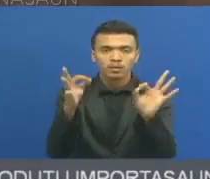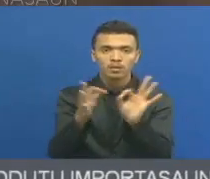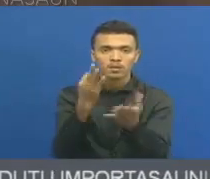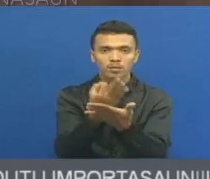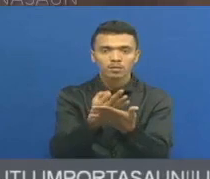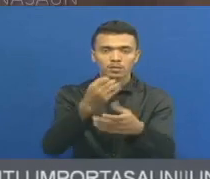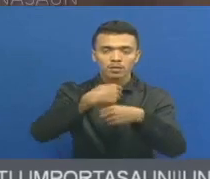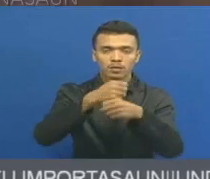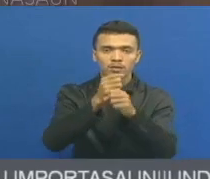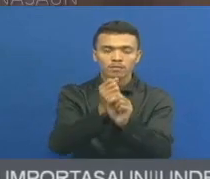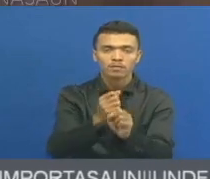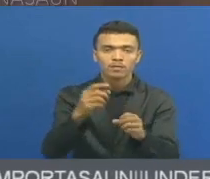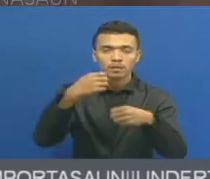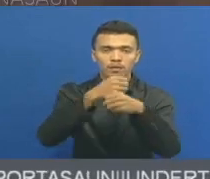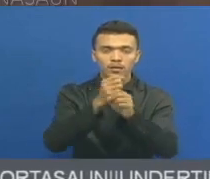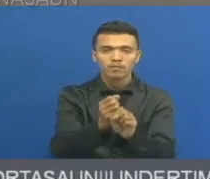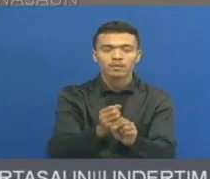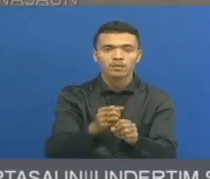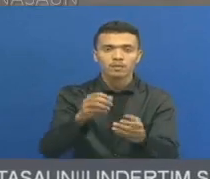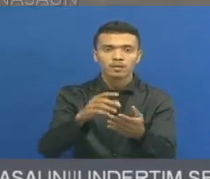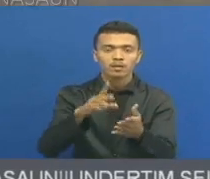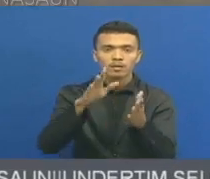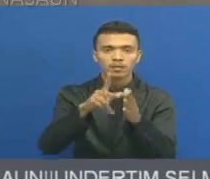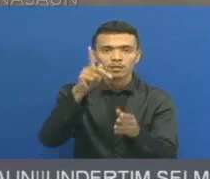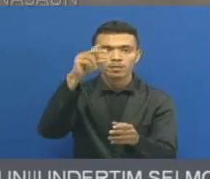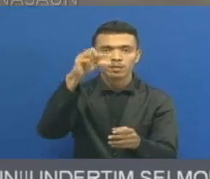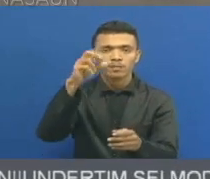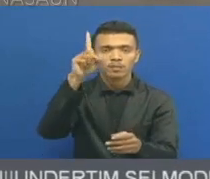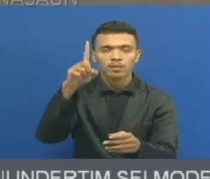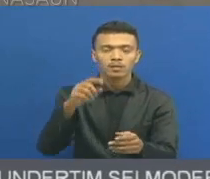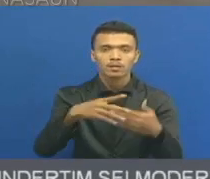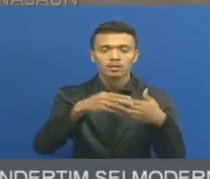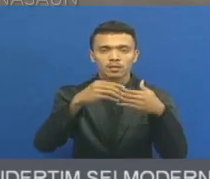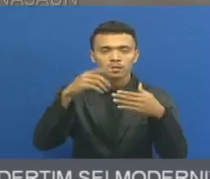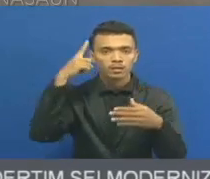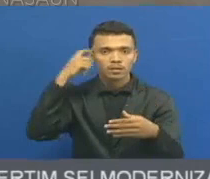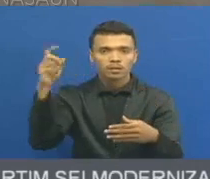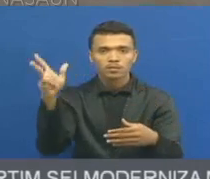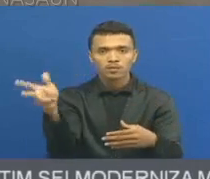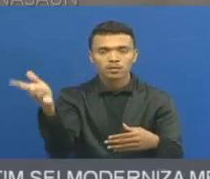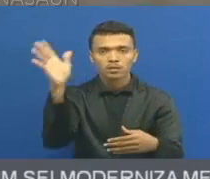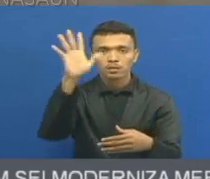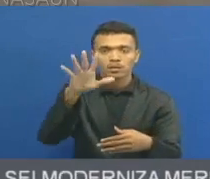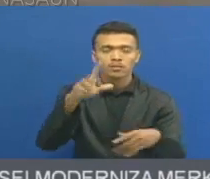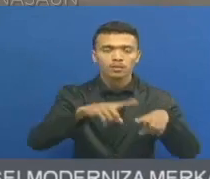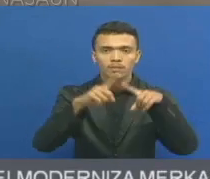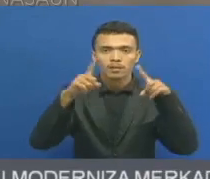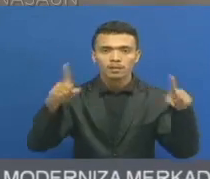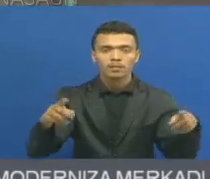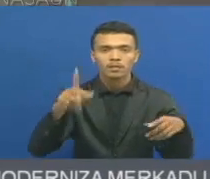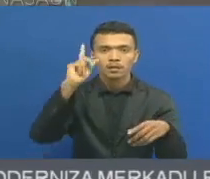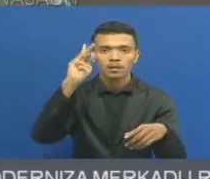Nia justifica, café culit meia quilograma ida, o folhinho atual centavos tolo nulo racen lima. Mais